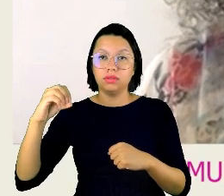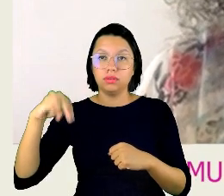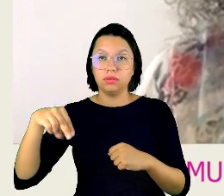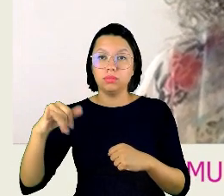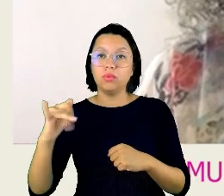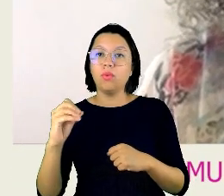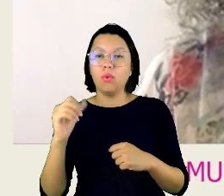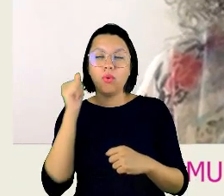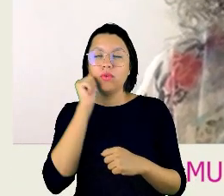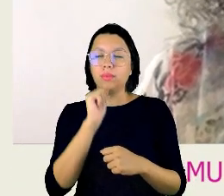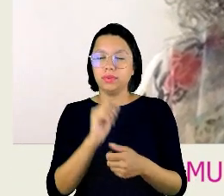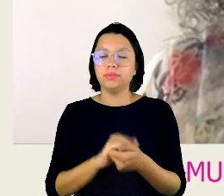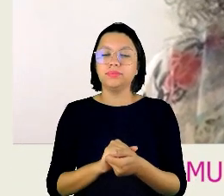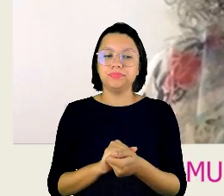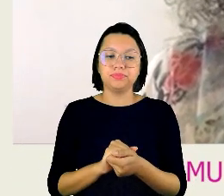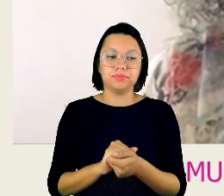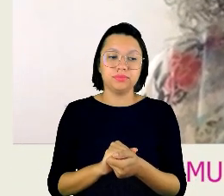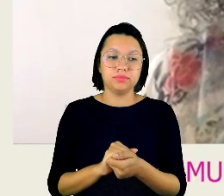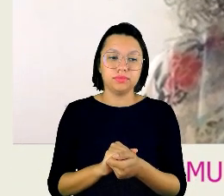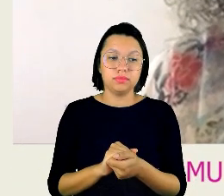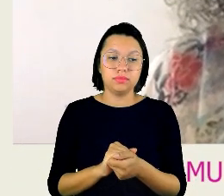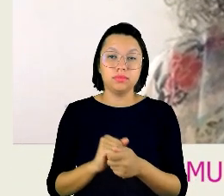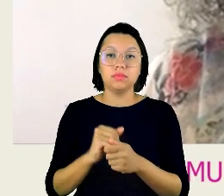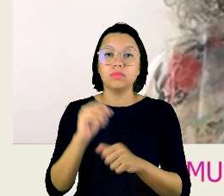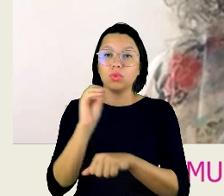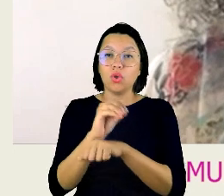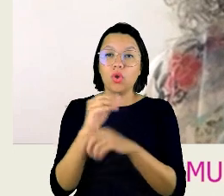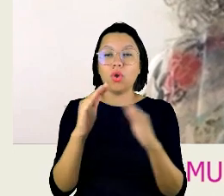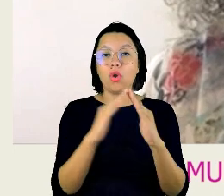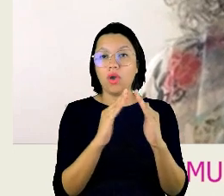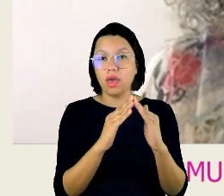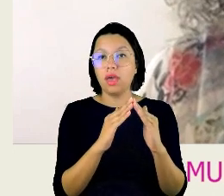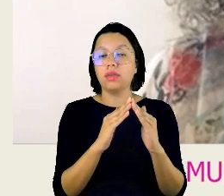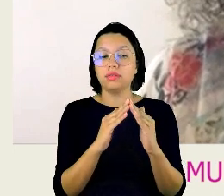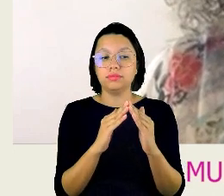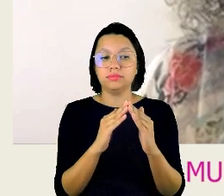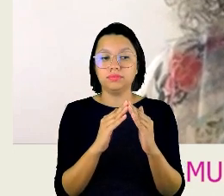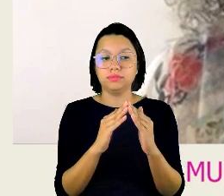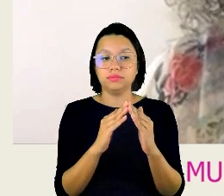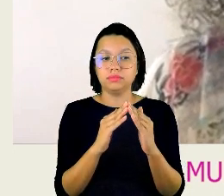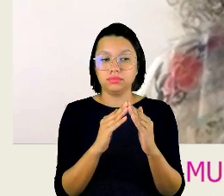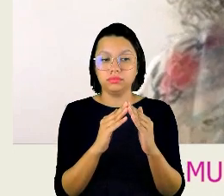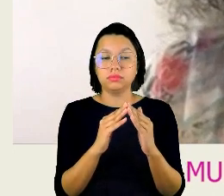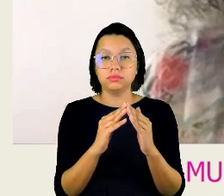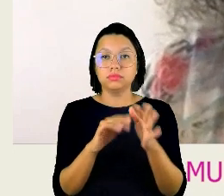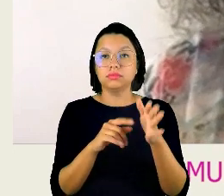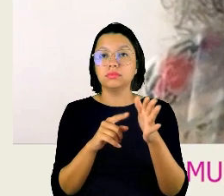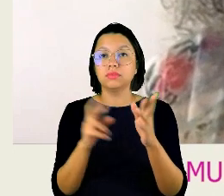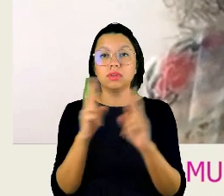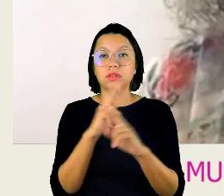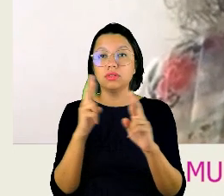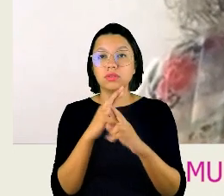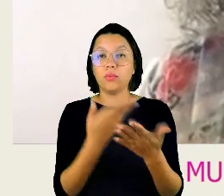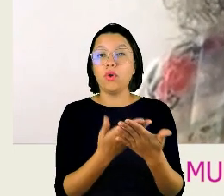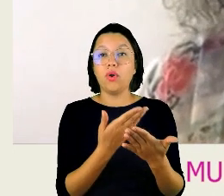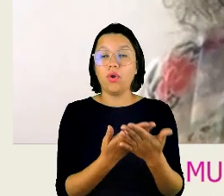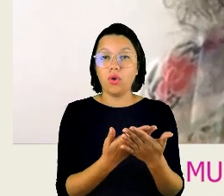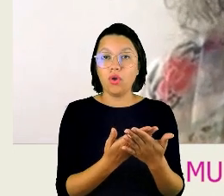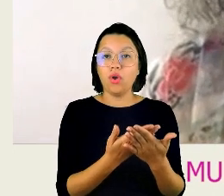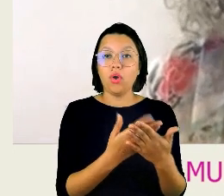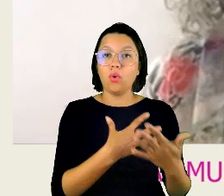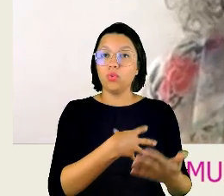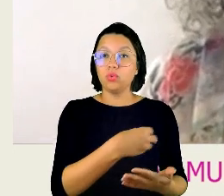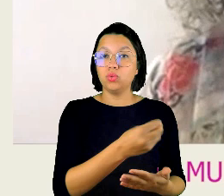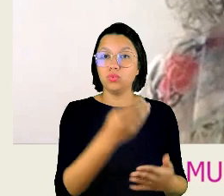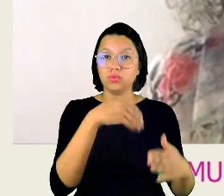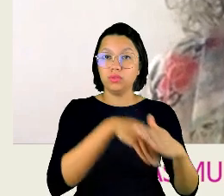pandemônio feminino. Os cuidados em casa, a questão da educação dos filhos dentro